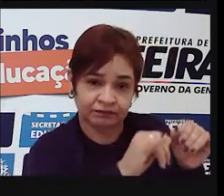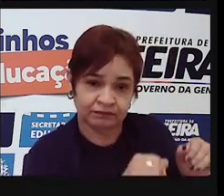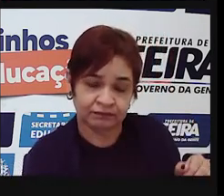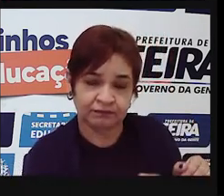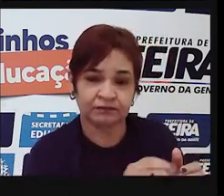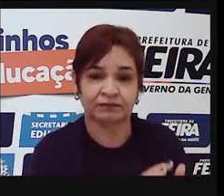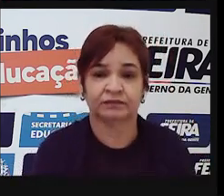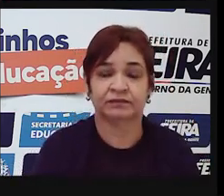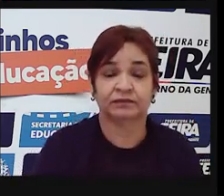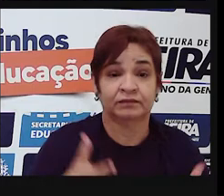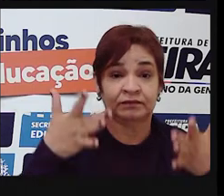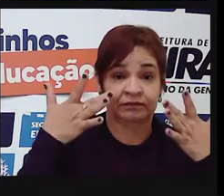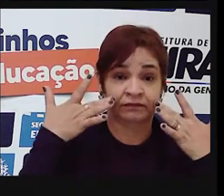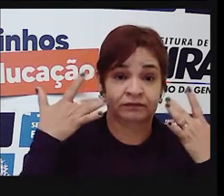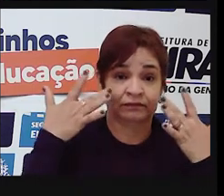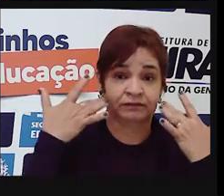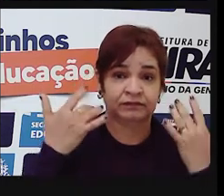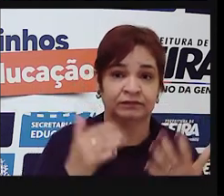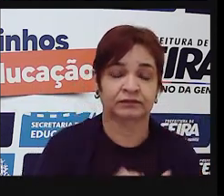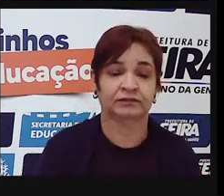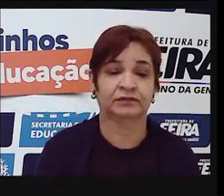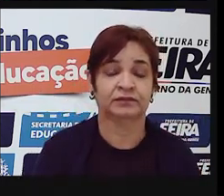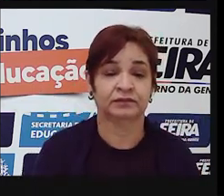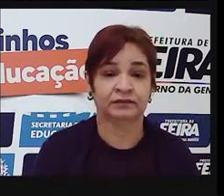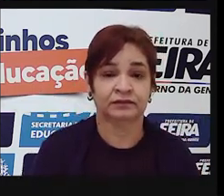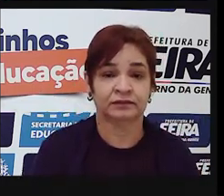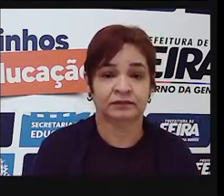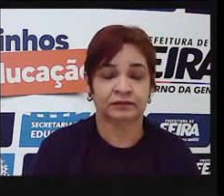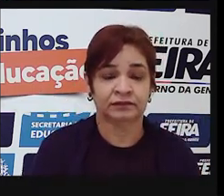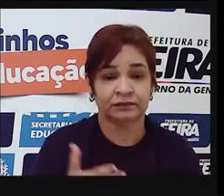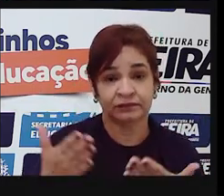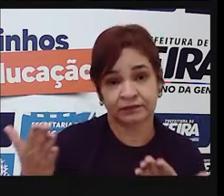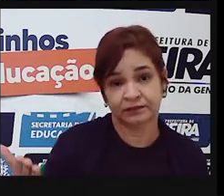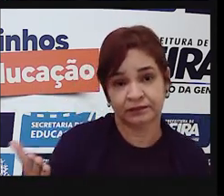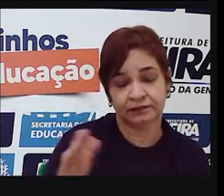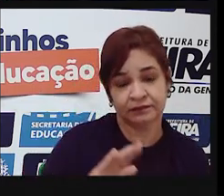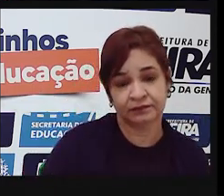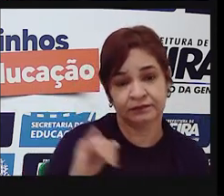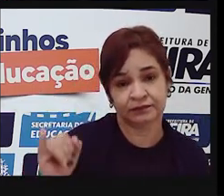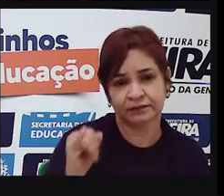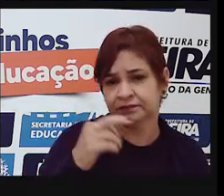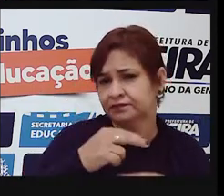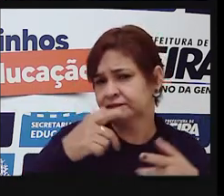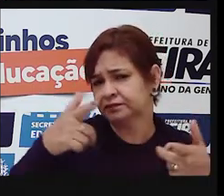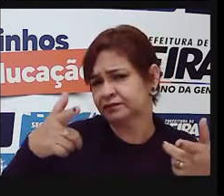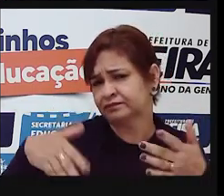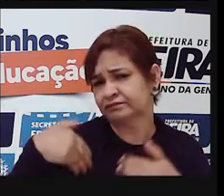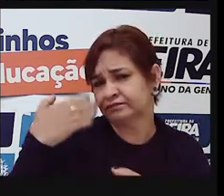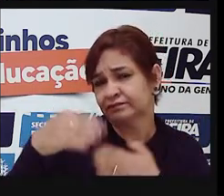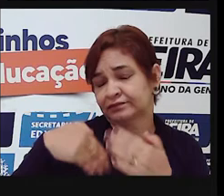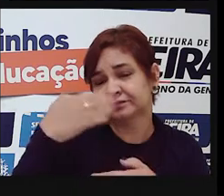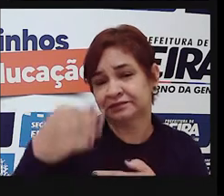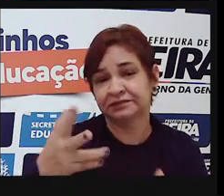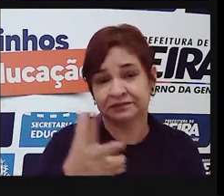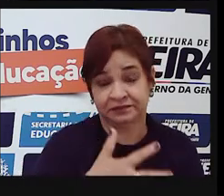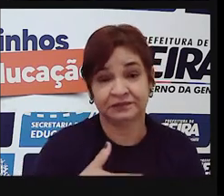o teatro. Essas são as principais, mas existem vários outros tipos de arte.